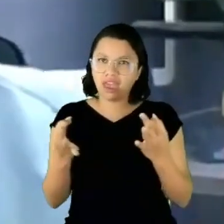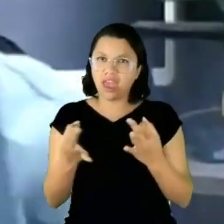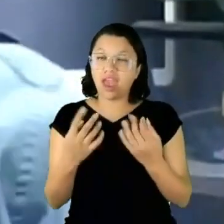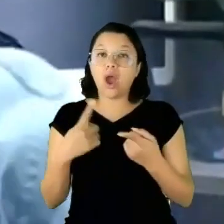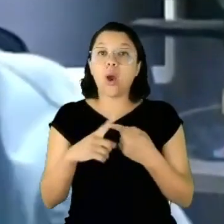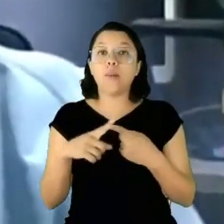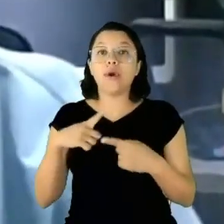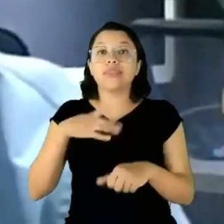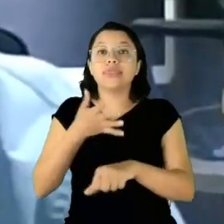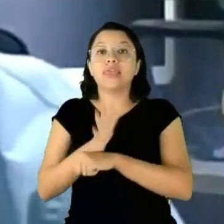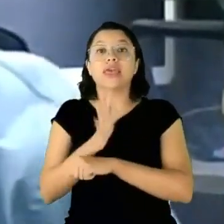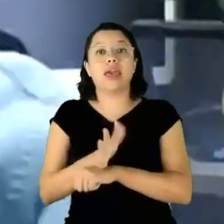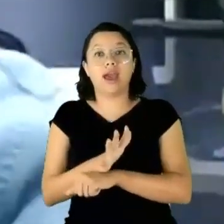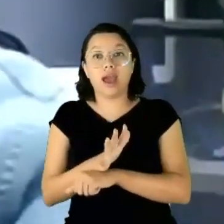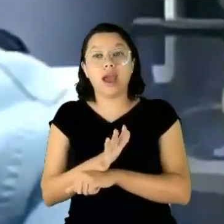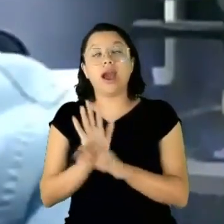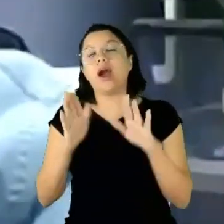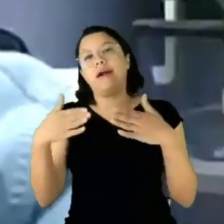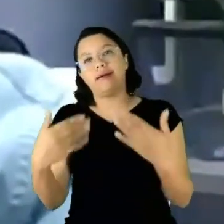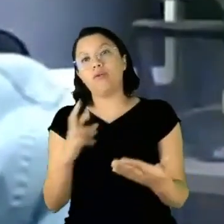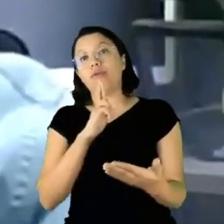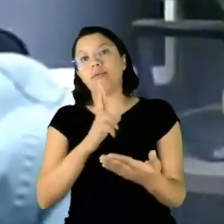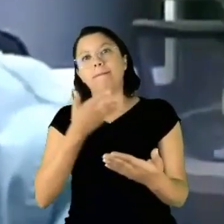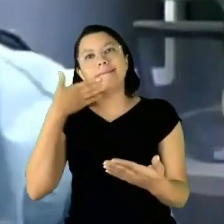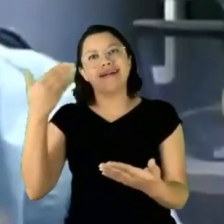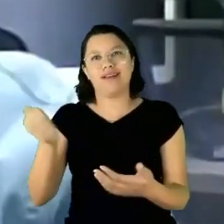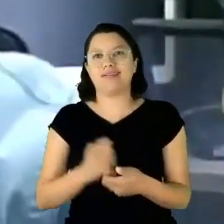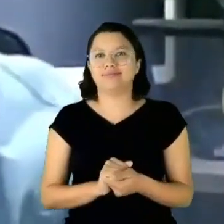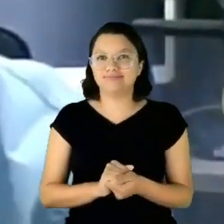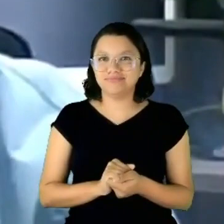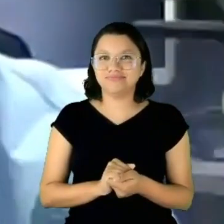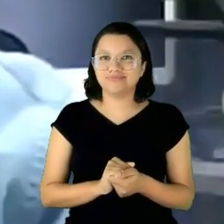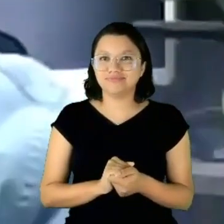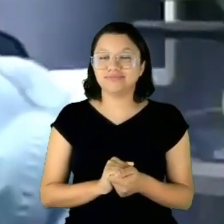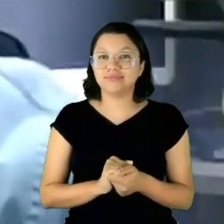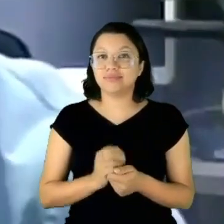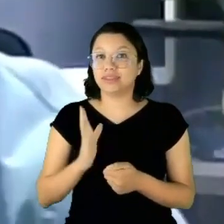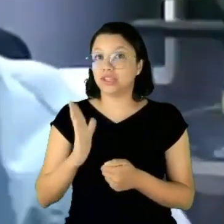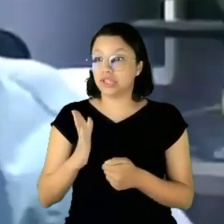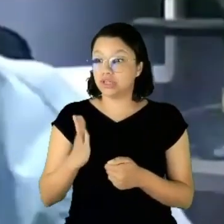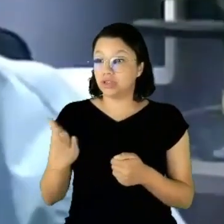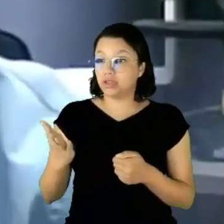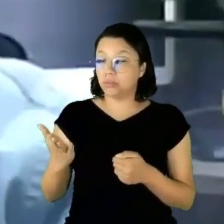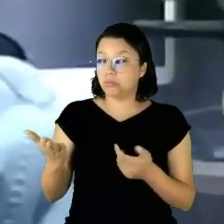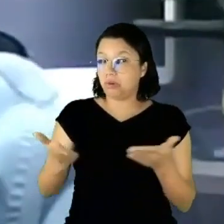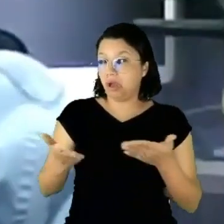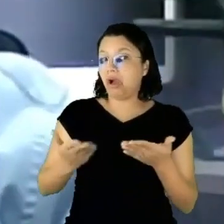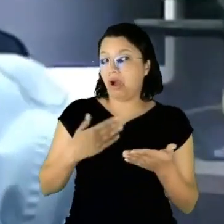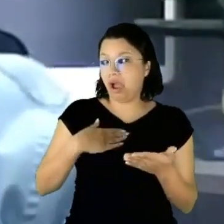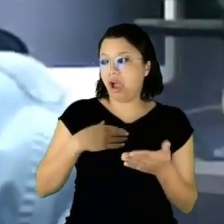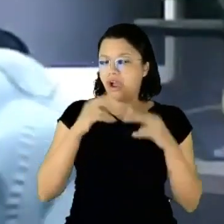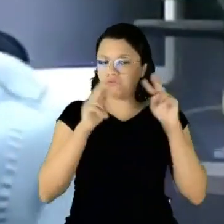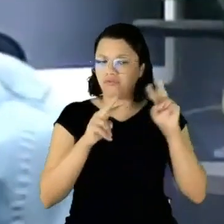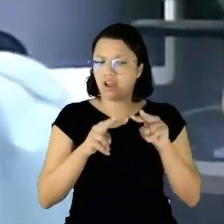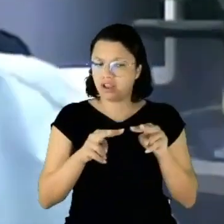e aí os resultados melhoram, os resultados aparecem. nós já estamos em boas condições hoje, na minha avaliação